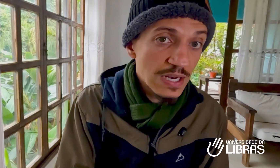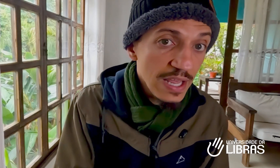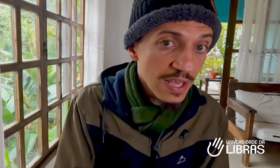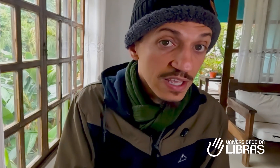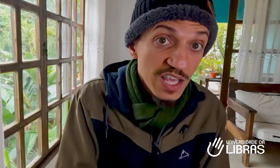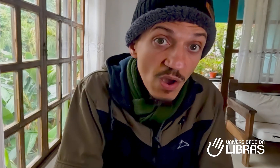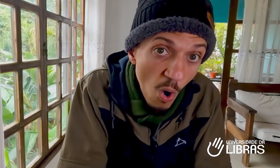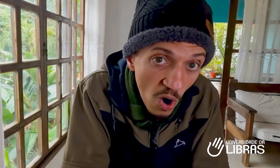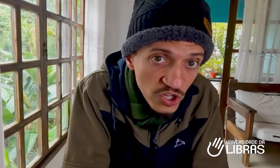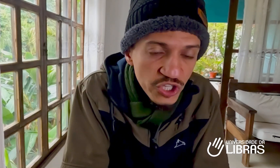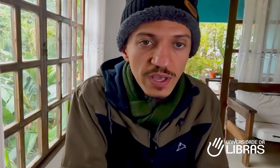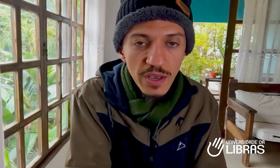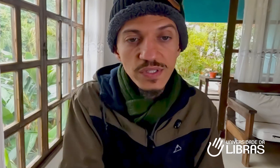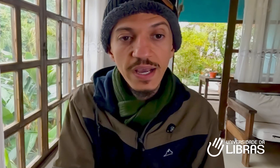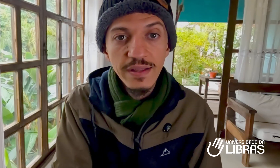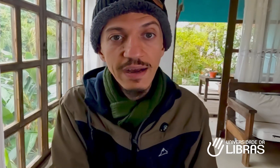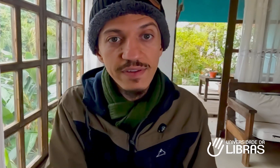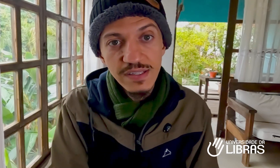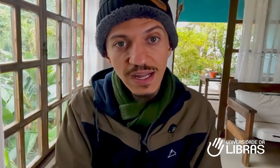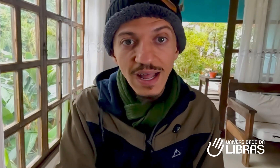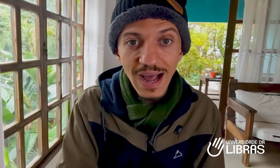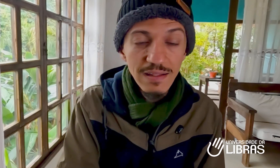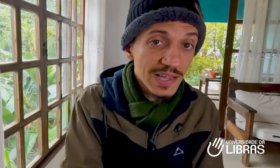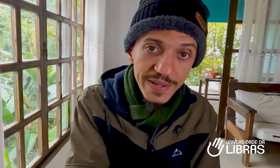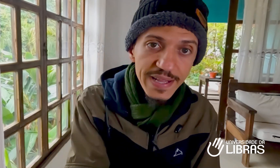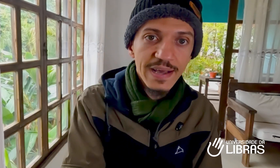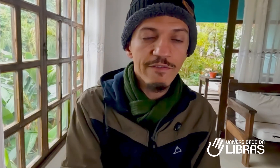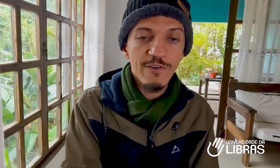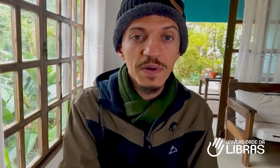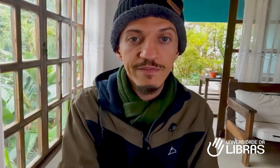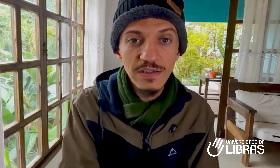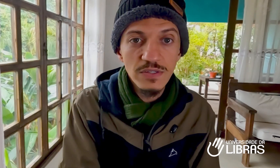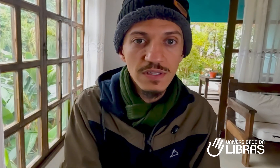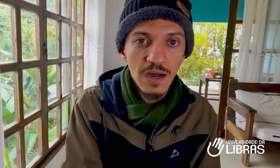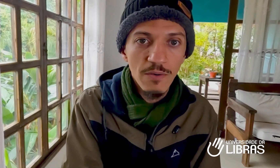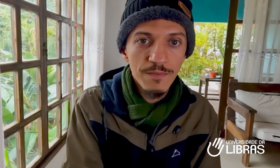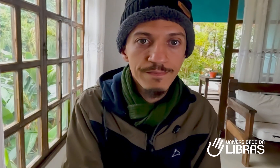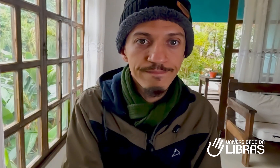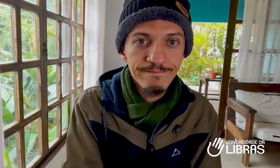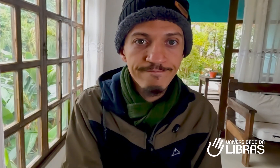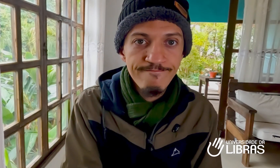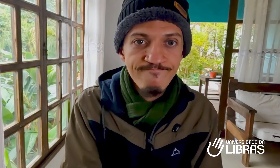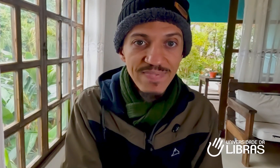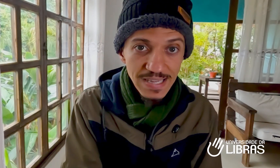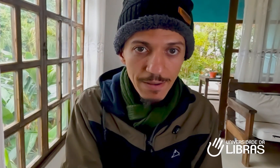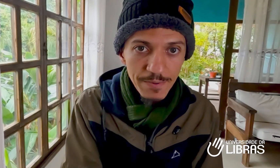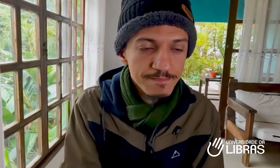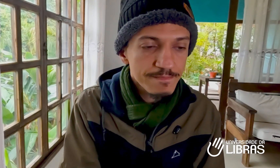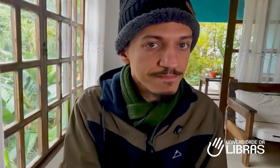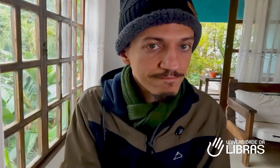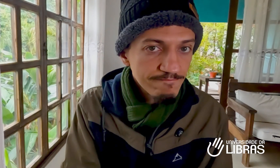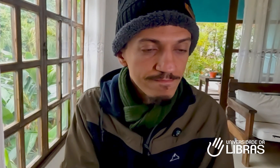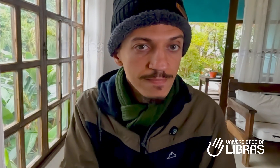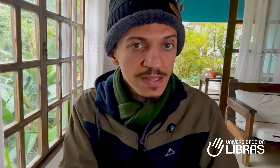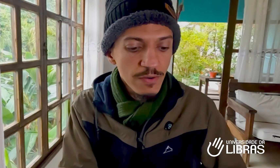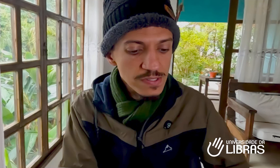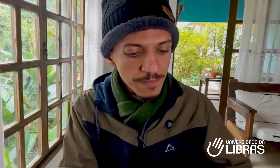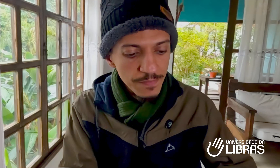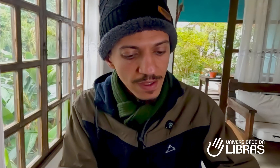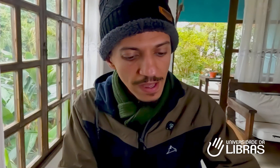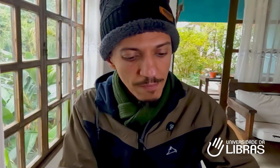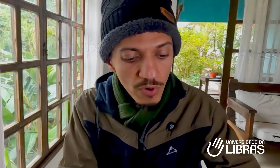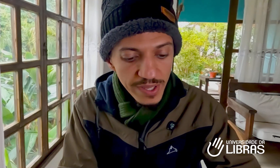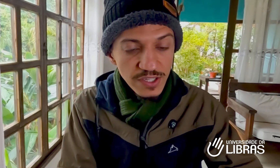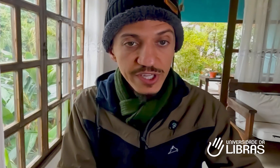desenhados ali que hoje eu sei que estava desenhado errado. Não é daquela forma que faz o sinal. Percebe? Então,